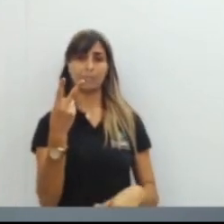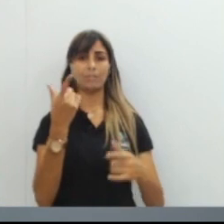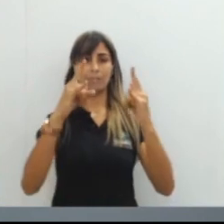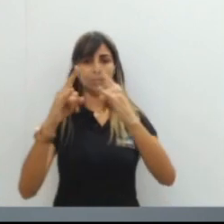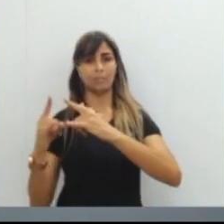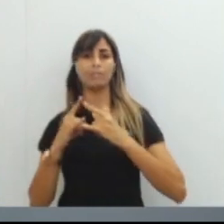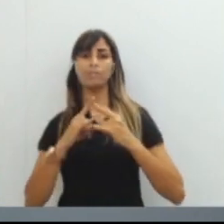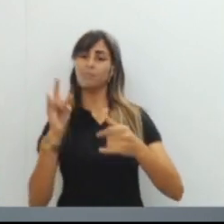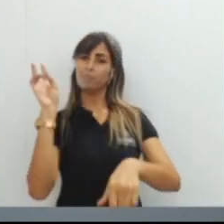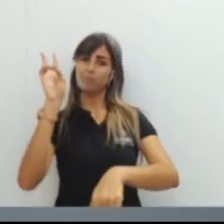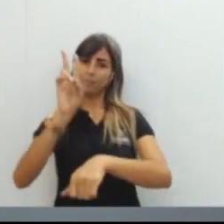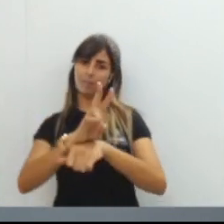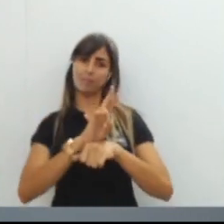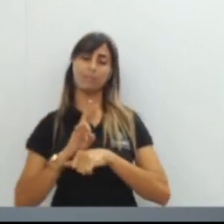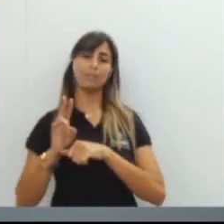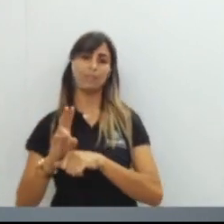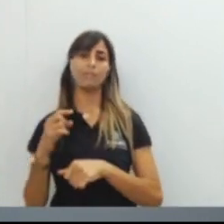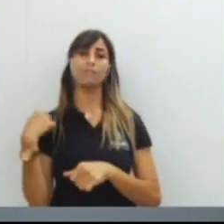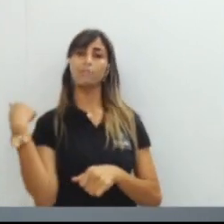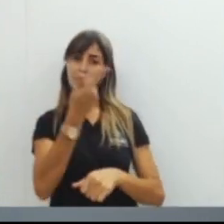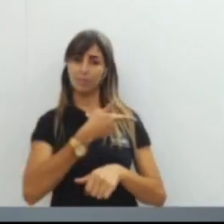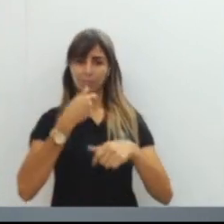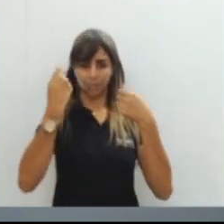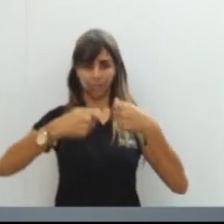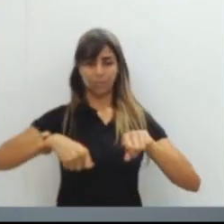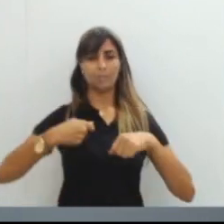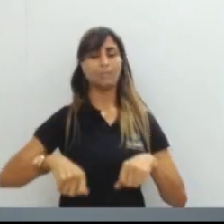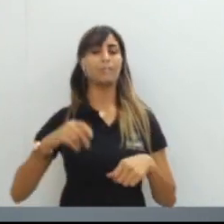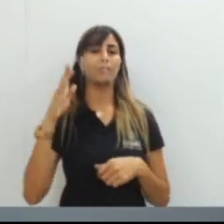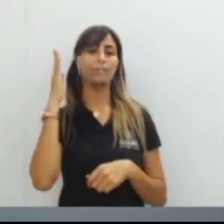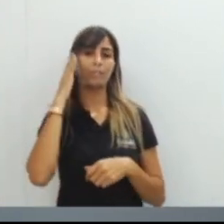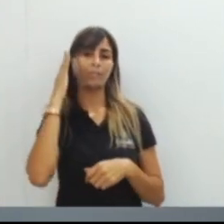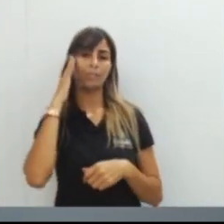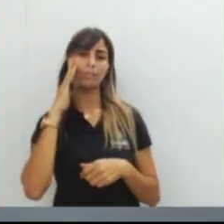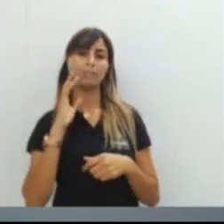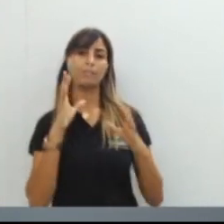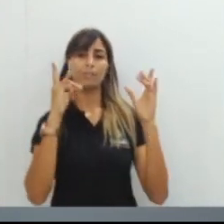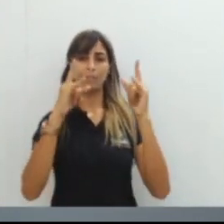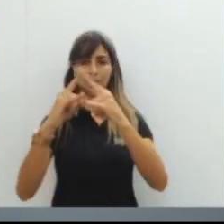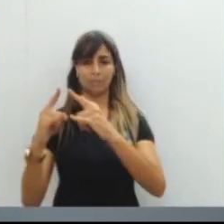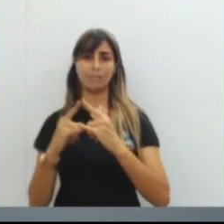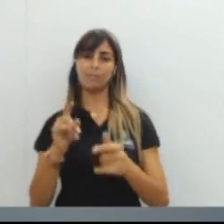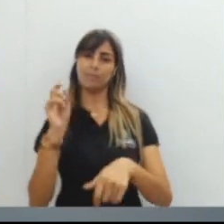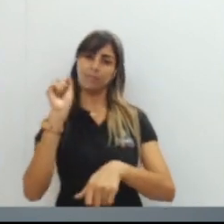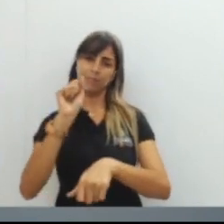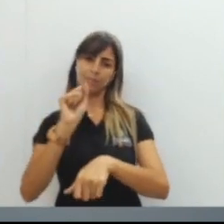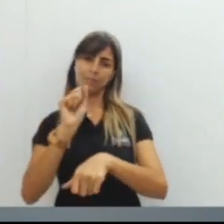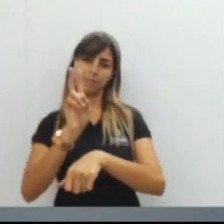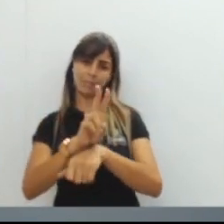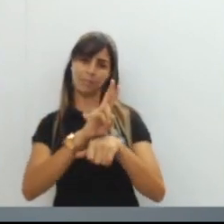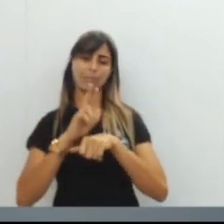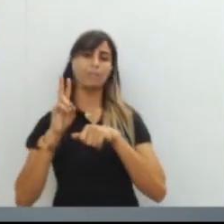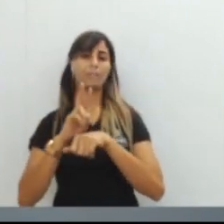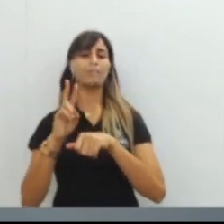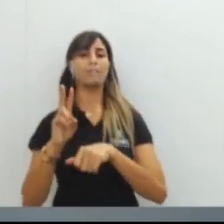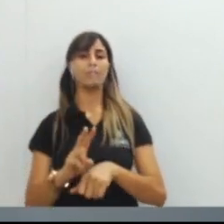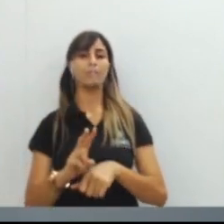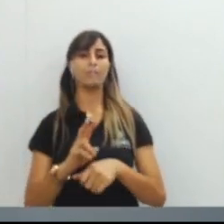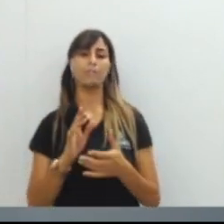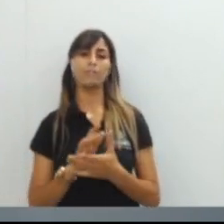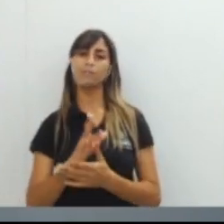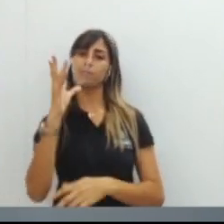unidades de conservação que a gente precisa compreender. As unidades de proteção integral, que são aquelas